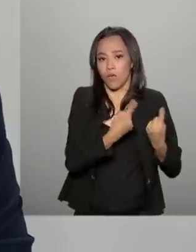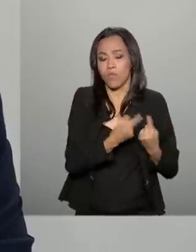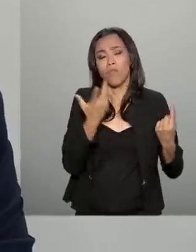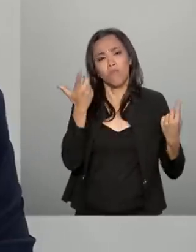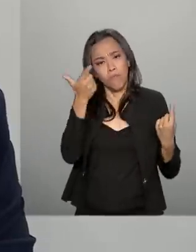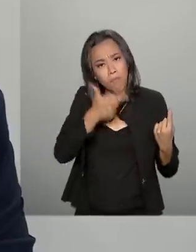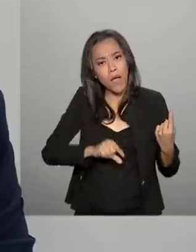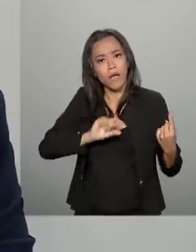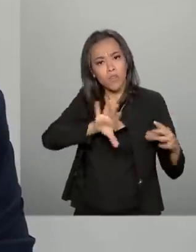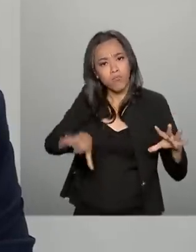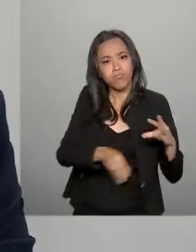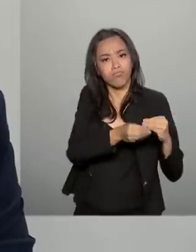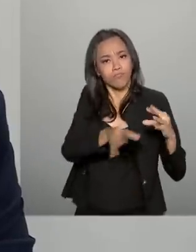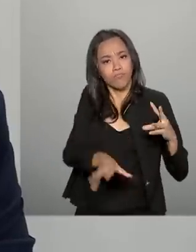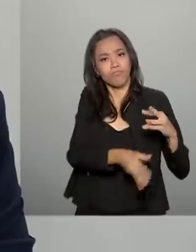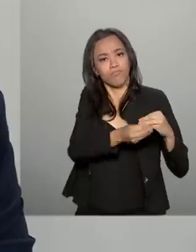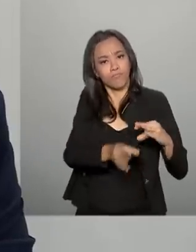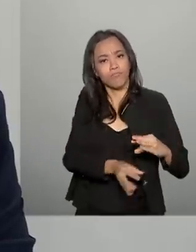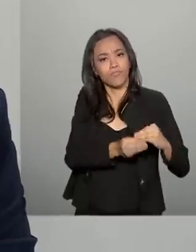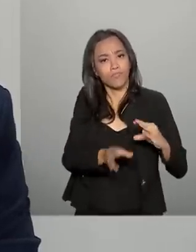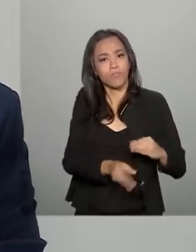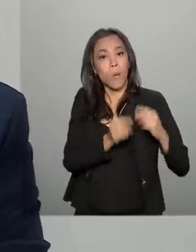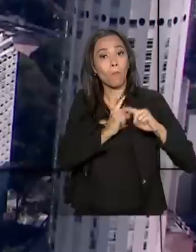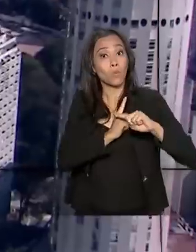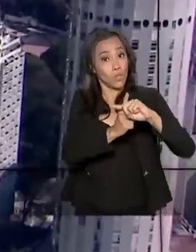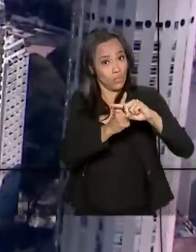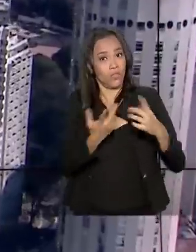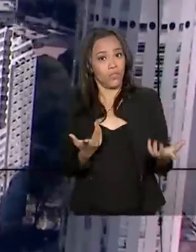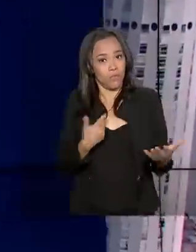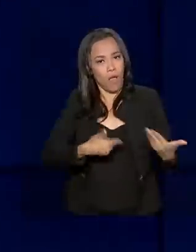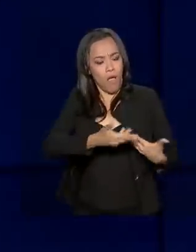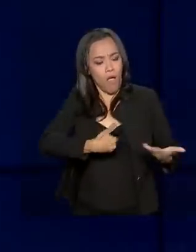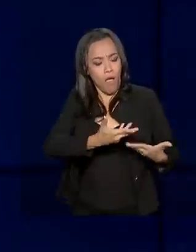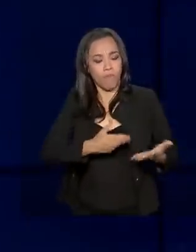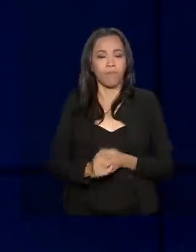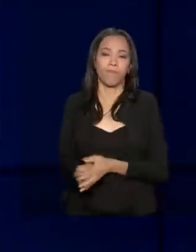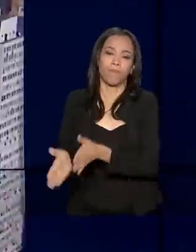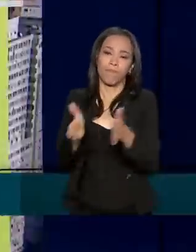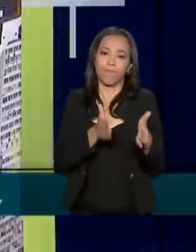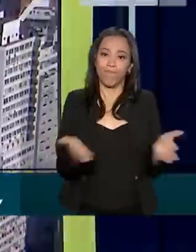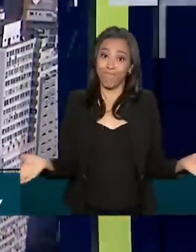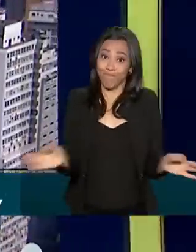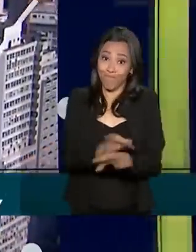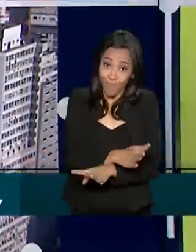ainda mais aspectos positivos nesse relacionamento. E o Governo Agora